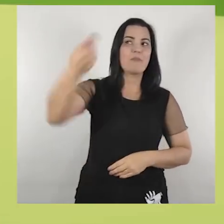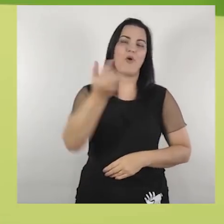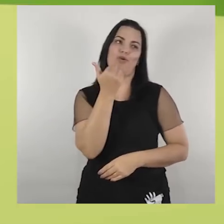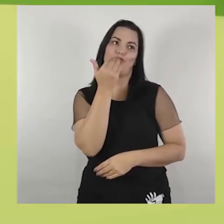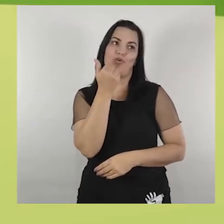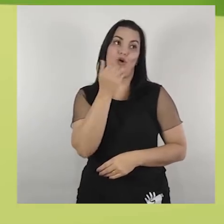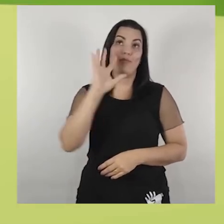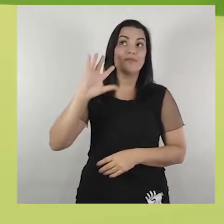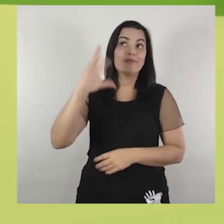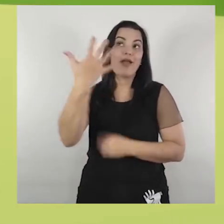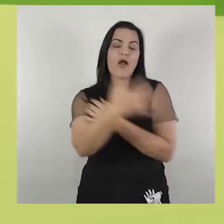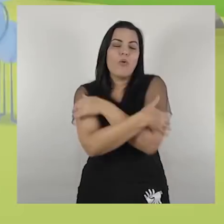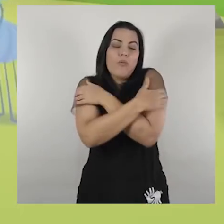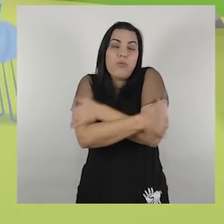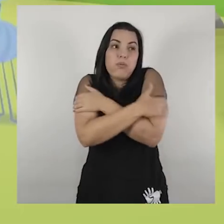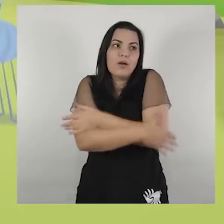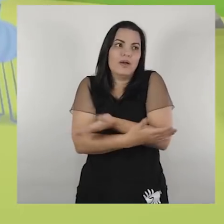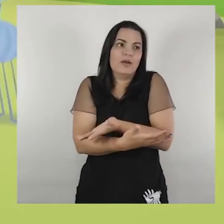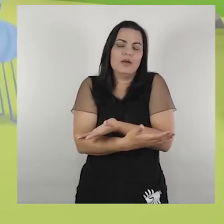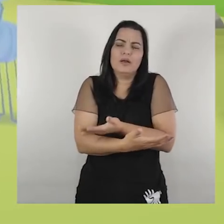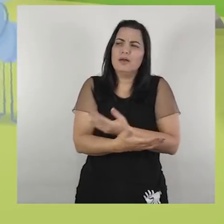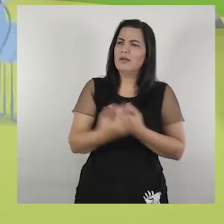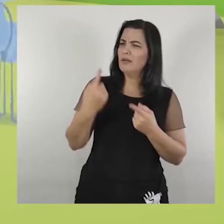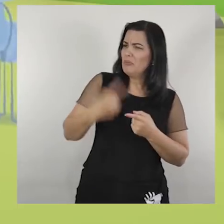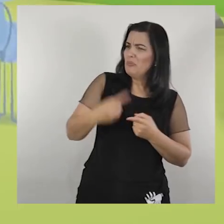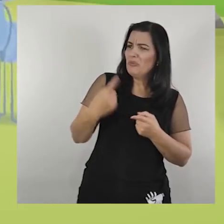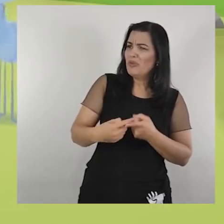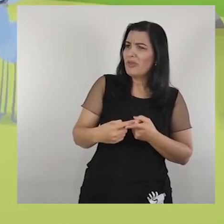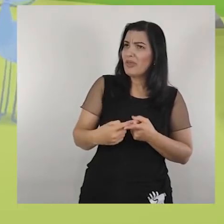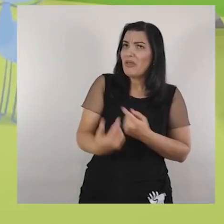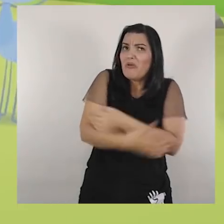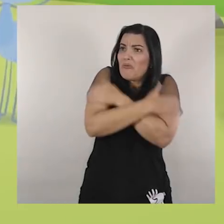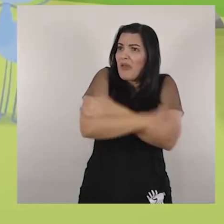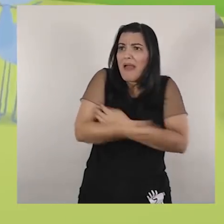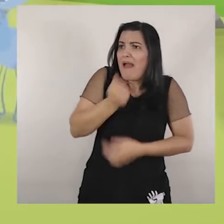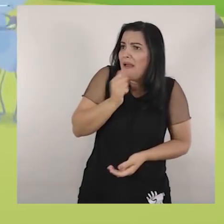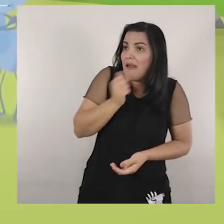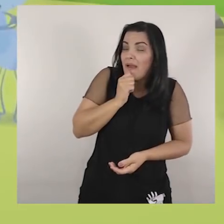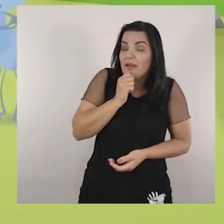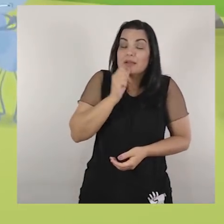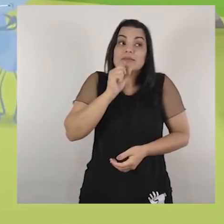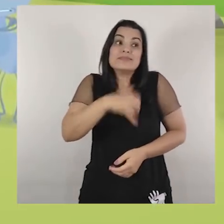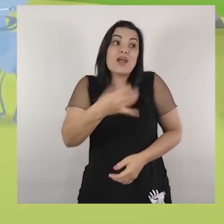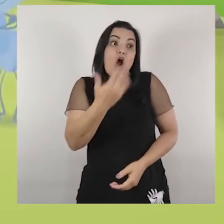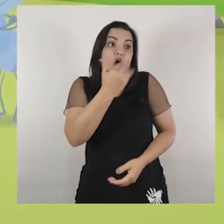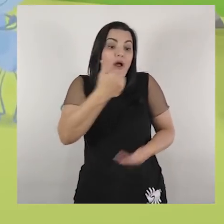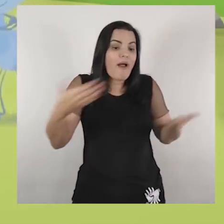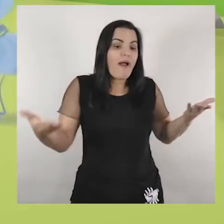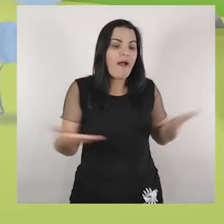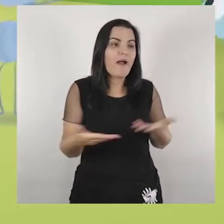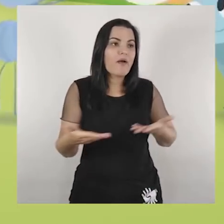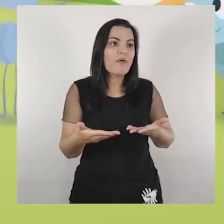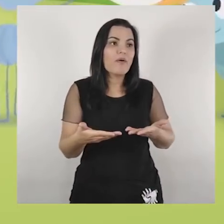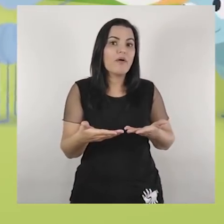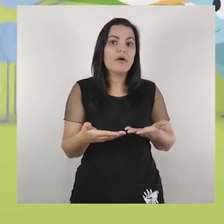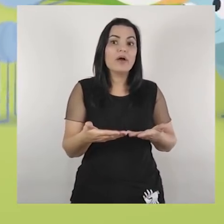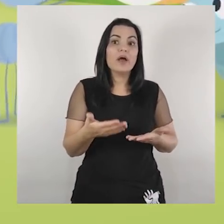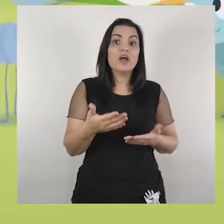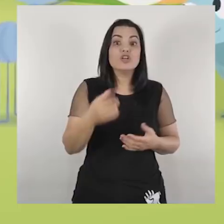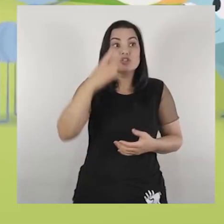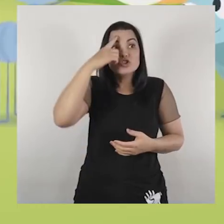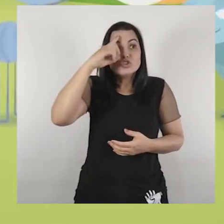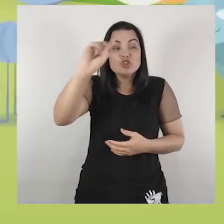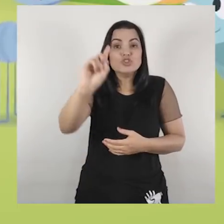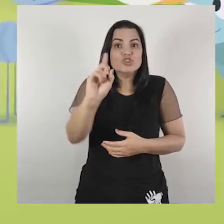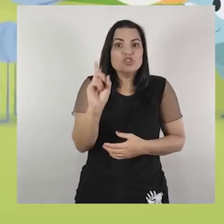tão longe. Se a gente comer tudo agora, não vai sobrar nada para os dias frios. Mas vocês não saem nos